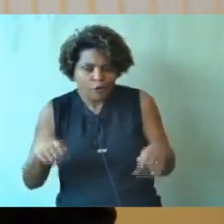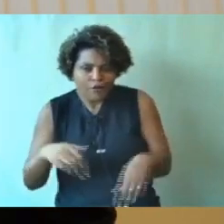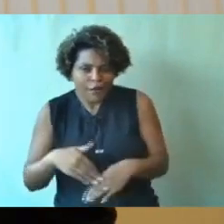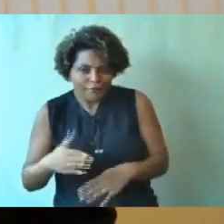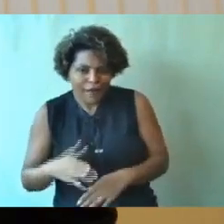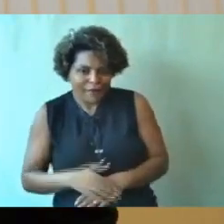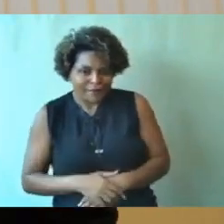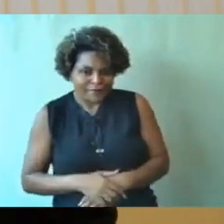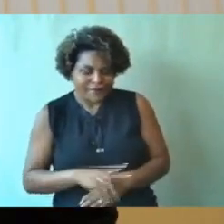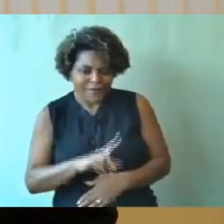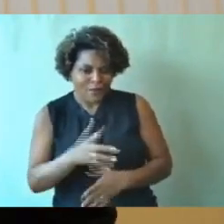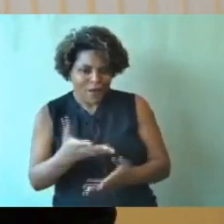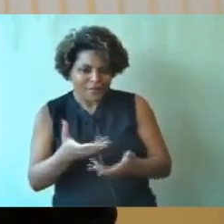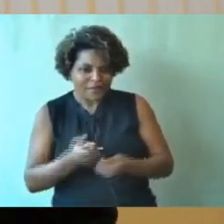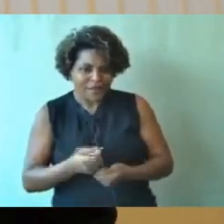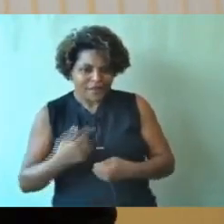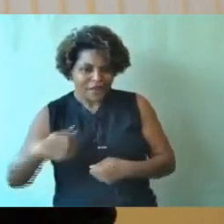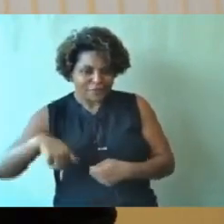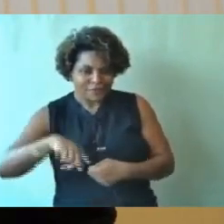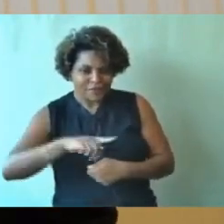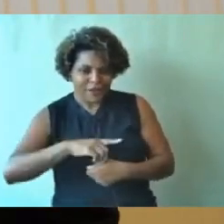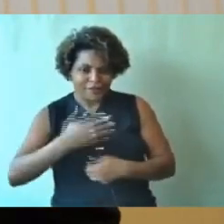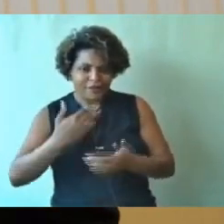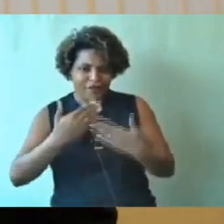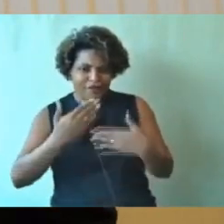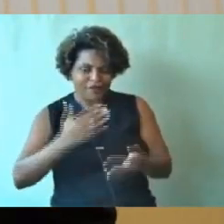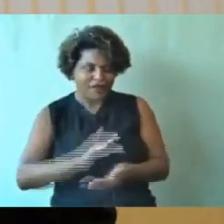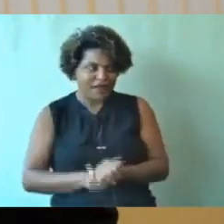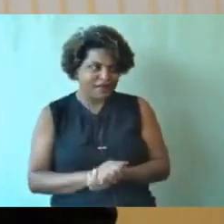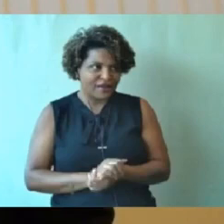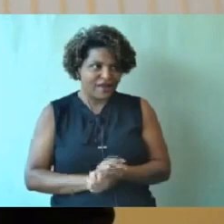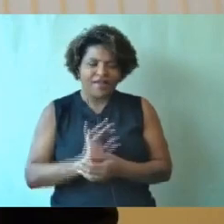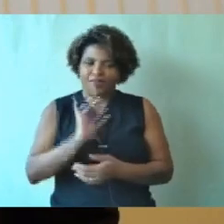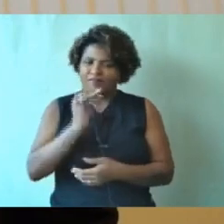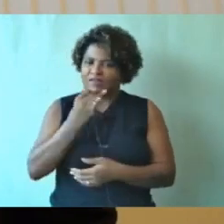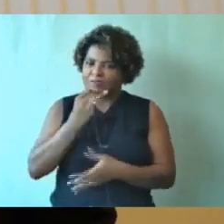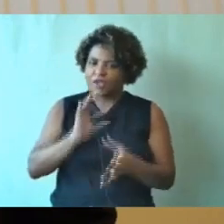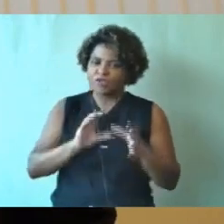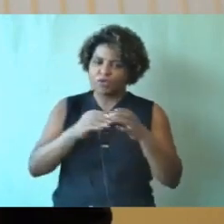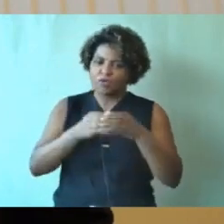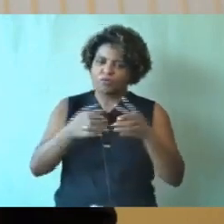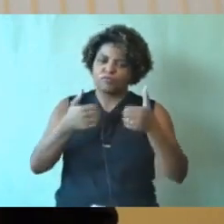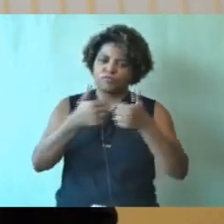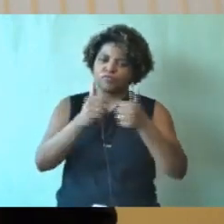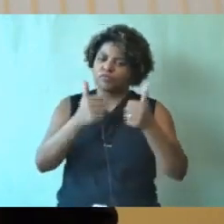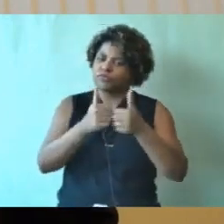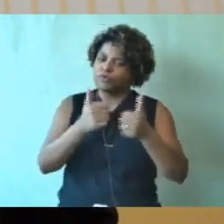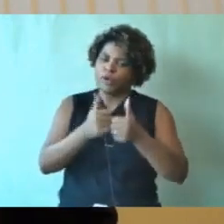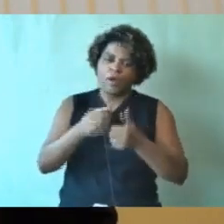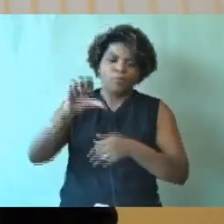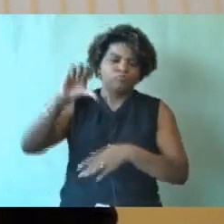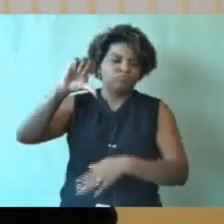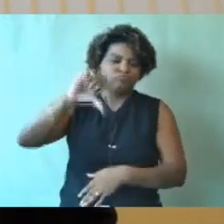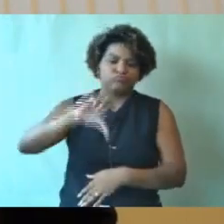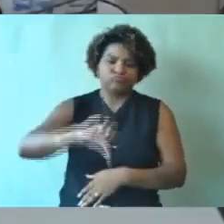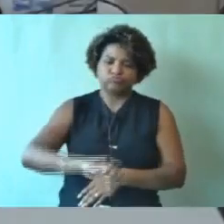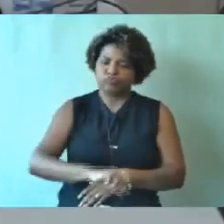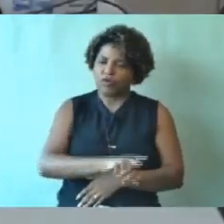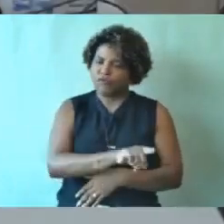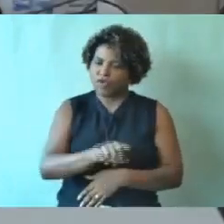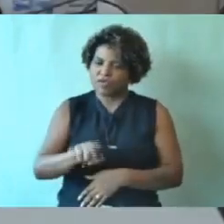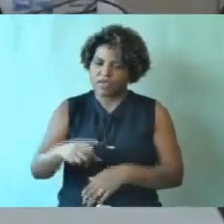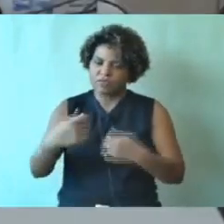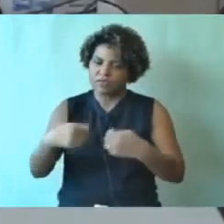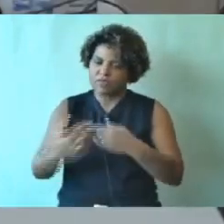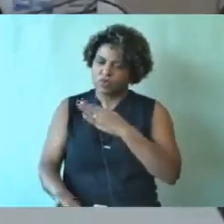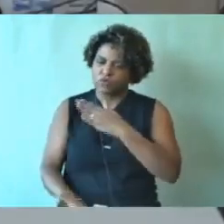em decadência. Precisamos recuperar isso. E estão trabalhando para isso e vocês precisam nos ajudar nisso. Senhor Rubens, só